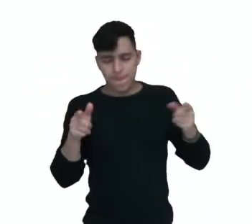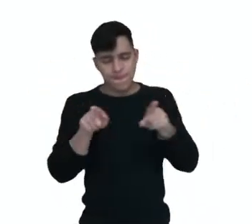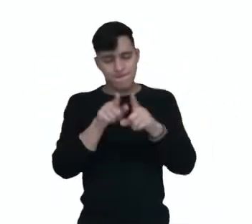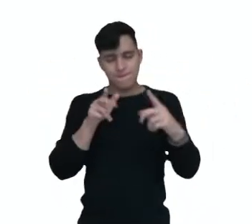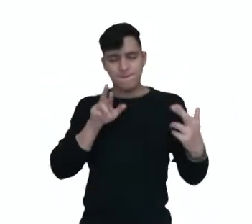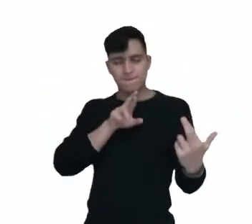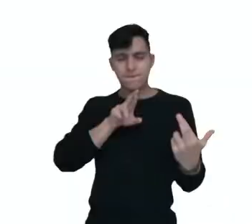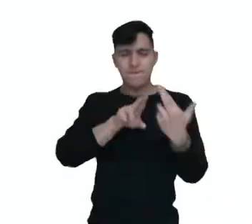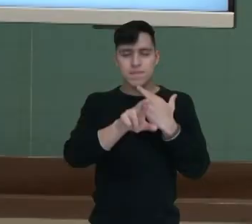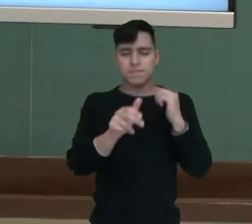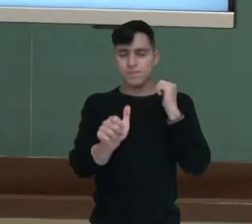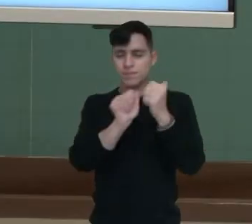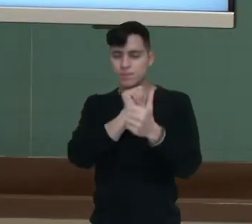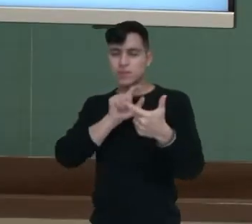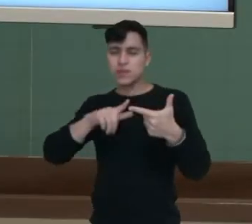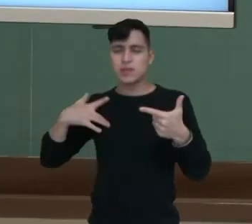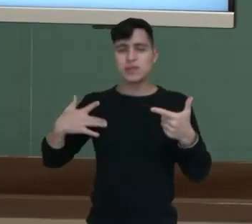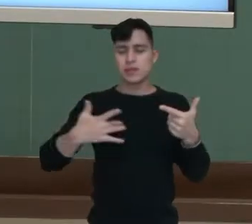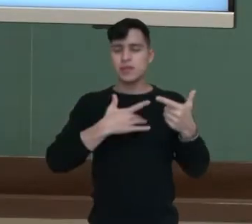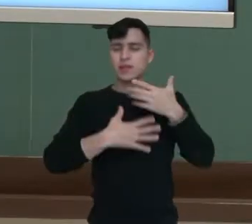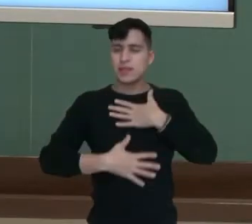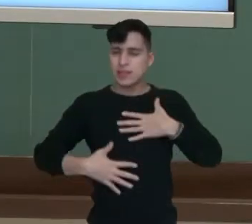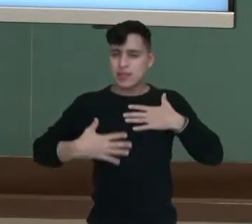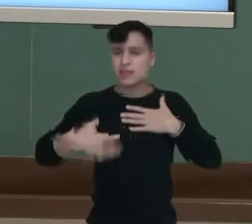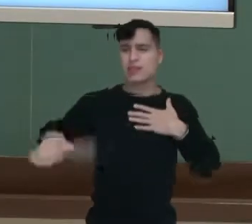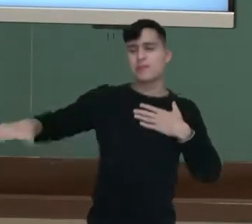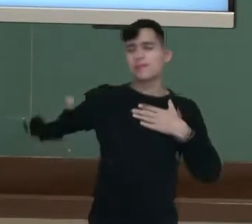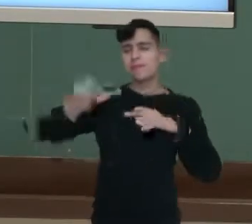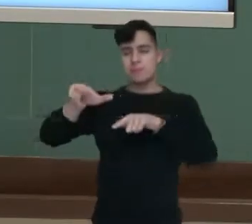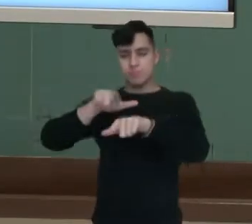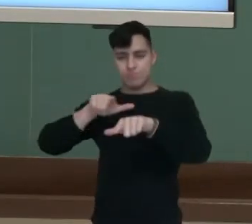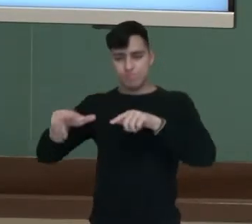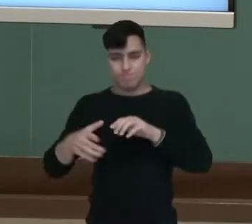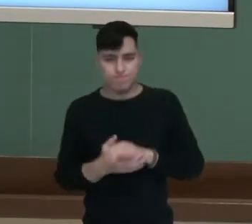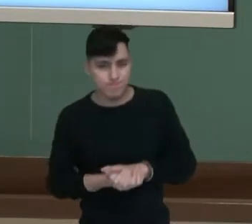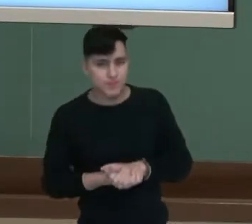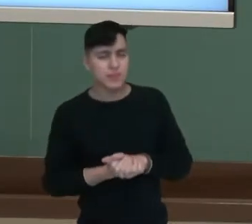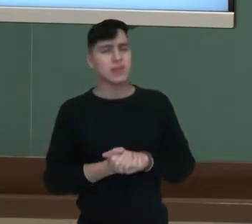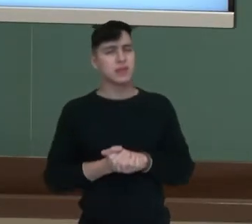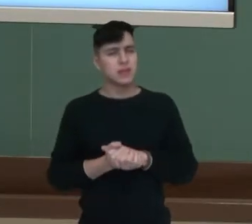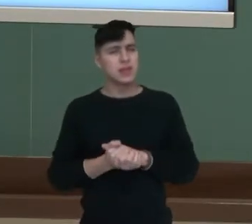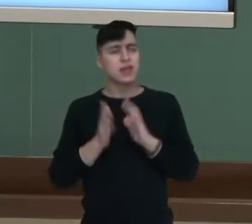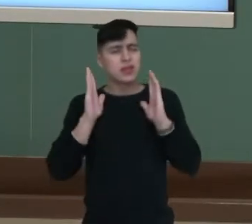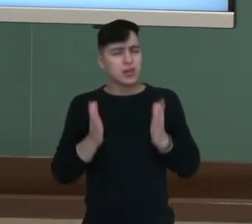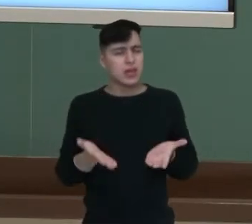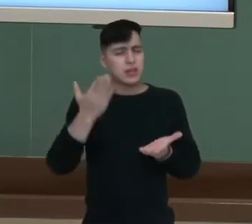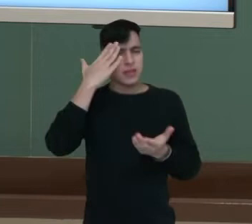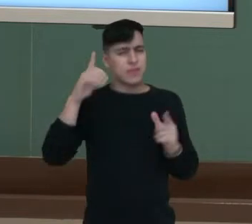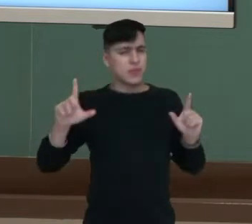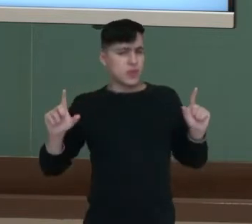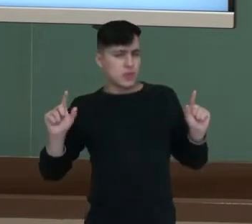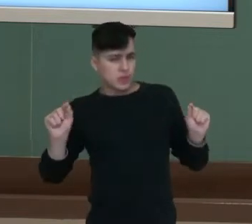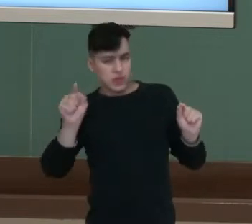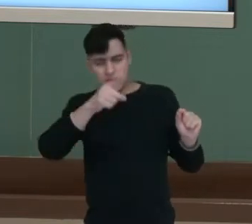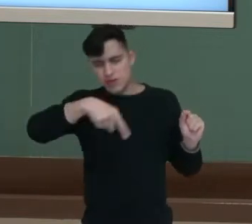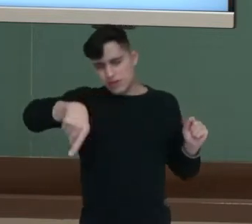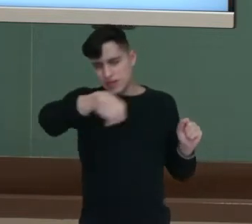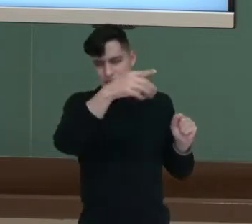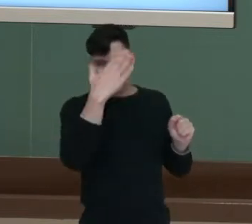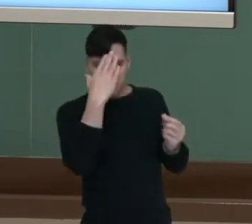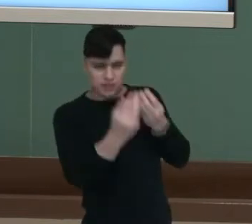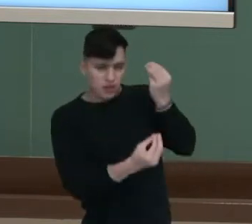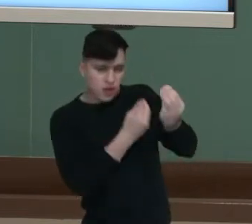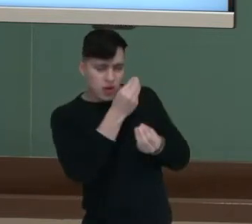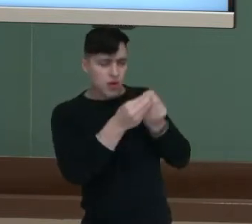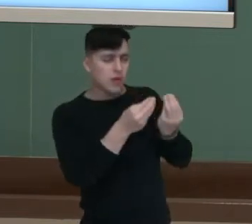saúde, lazer e o mundo do trabalho. O que nós sabemos? Você sabe